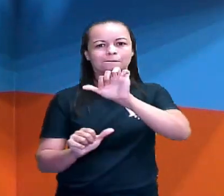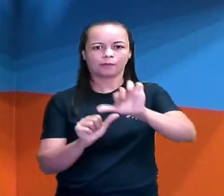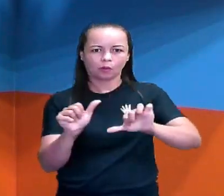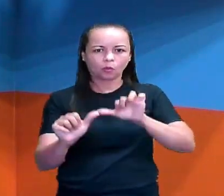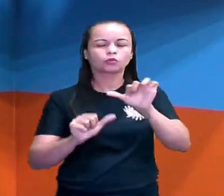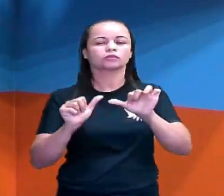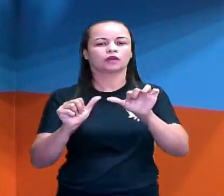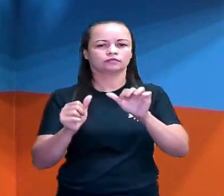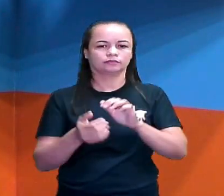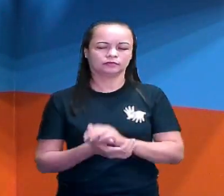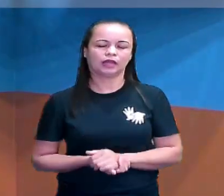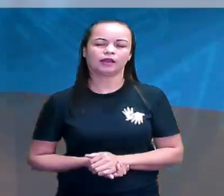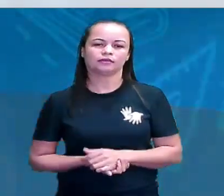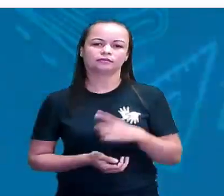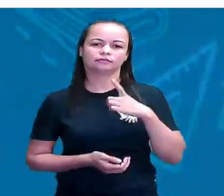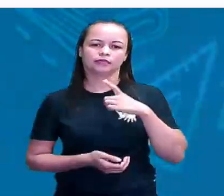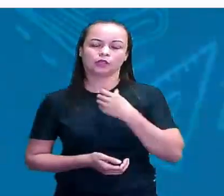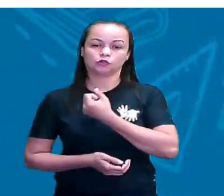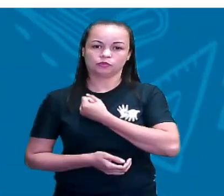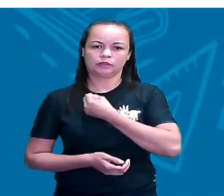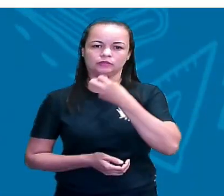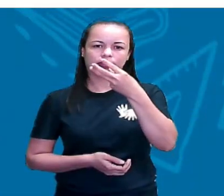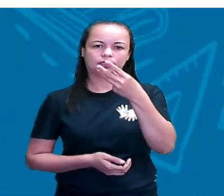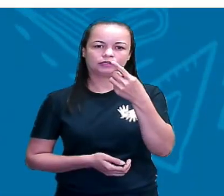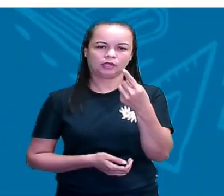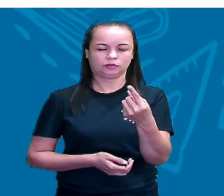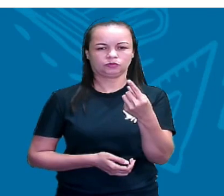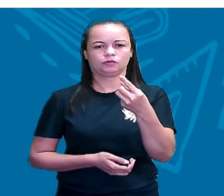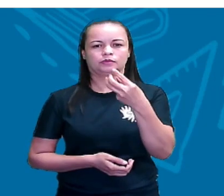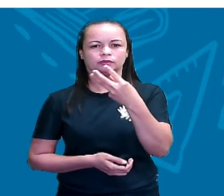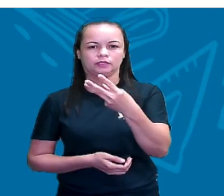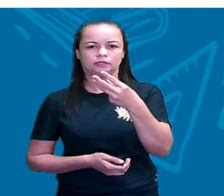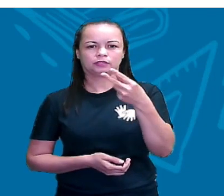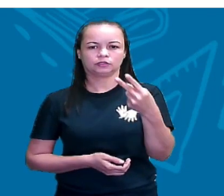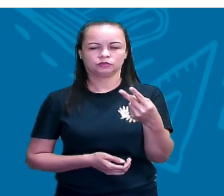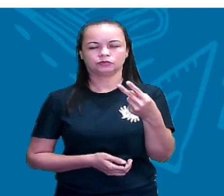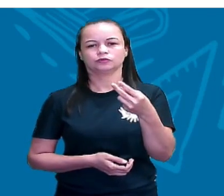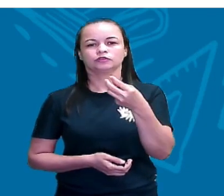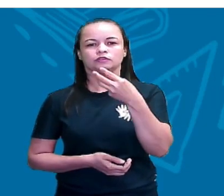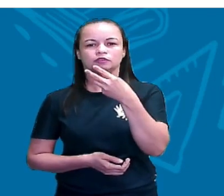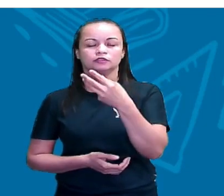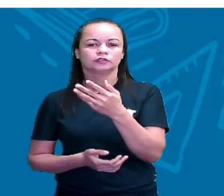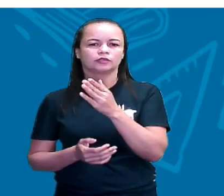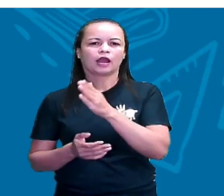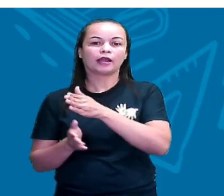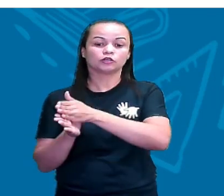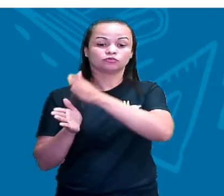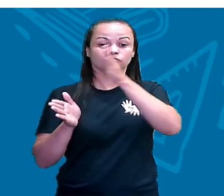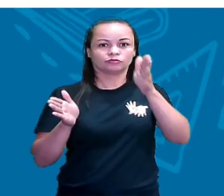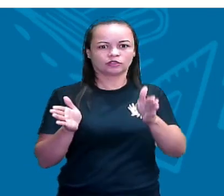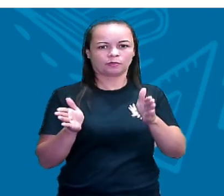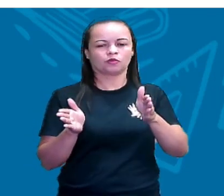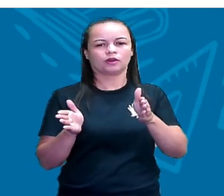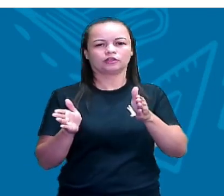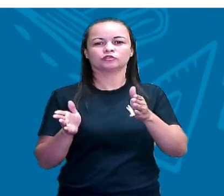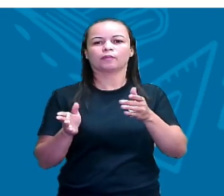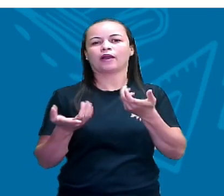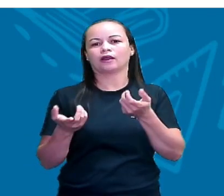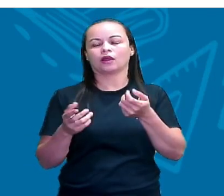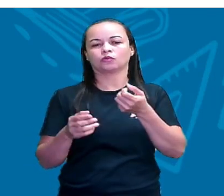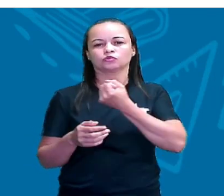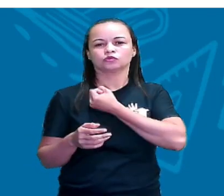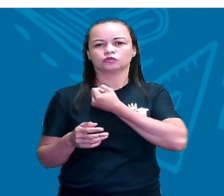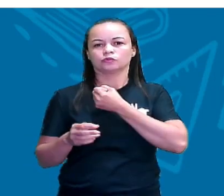30, 31, 32. E aí eu já pulei para as dezenas. Por